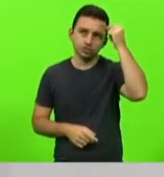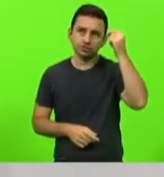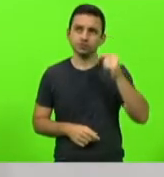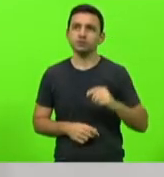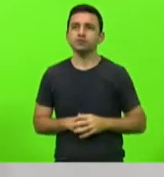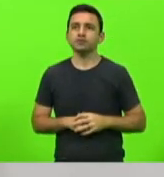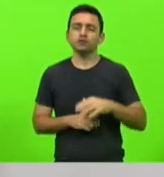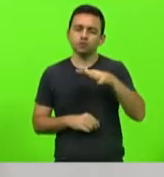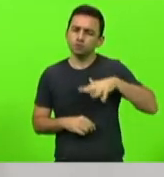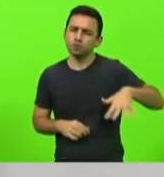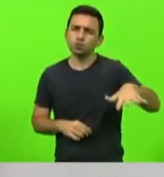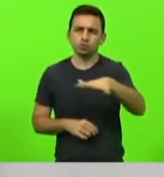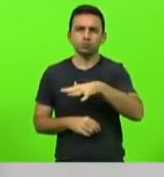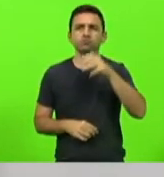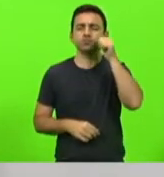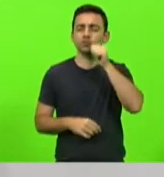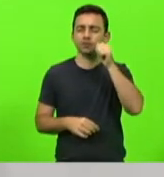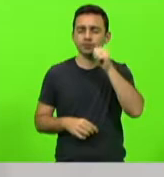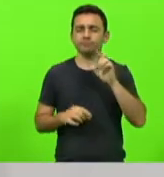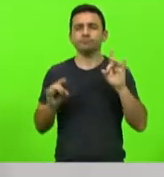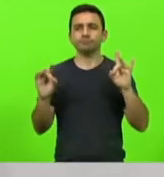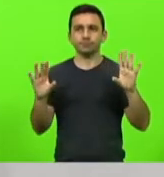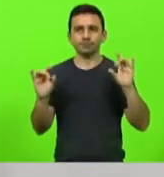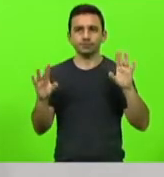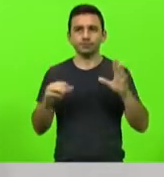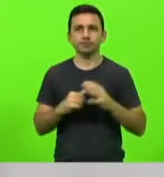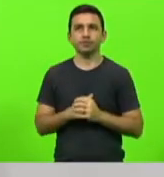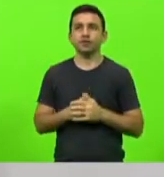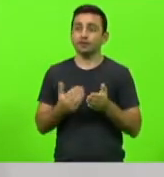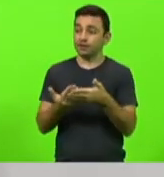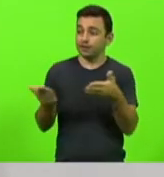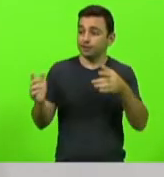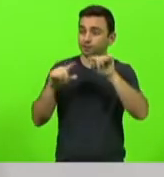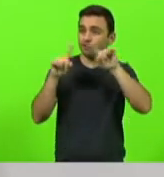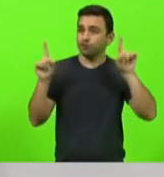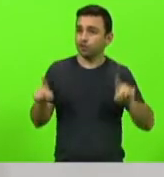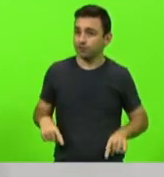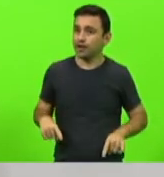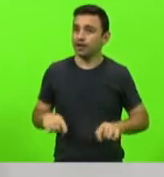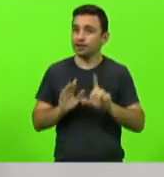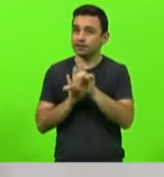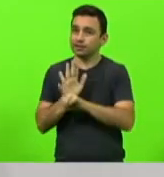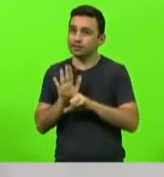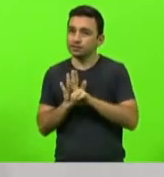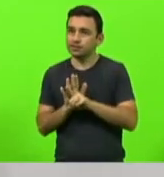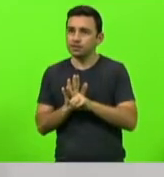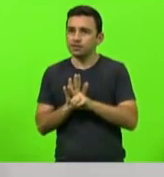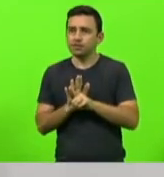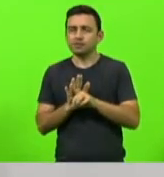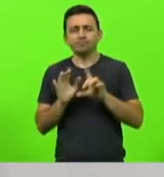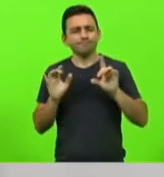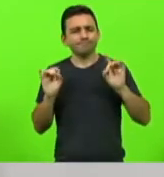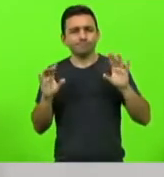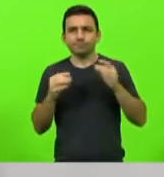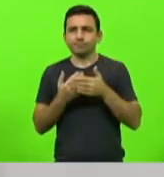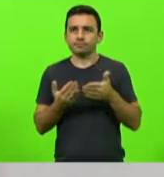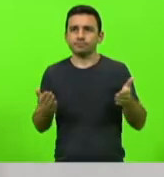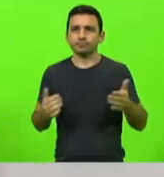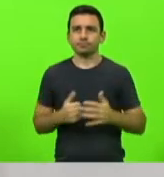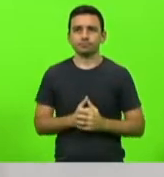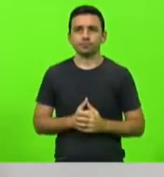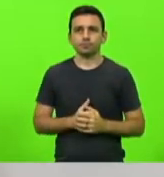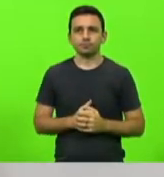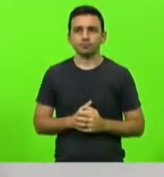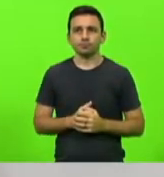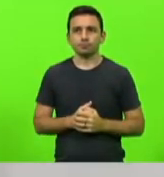a todas de forma especial, as funcionárias do Legislativo, de forma especial a todas. Então, é